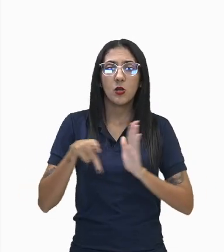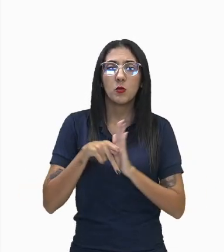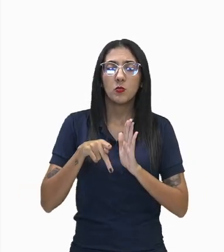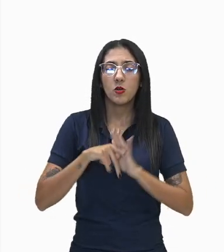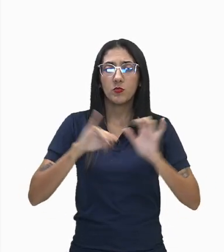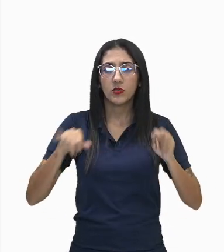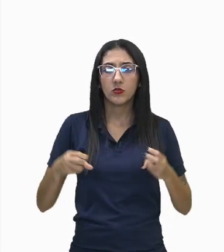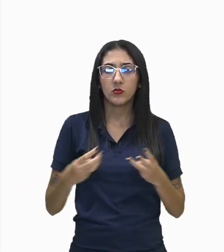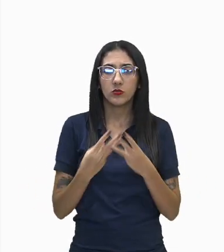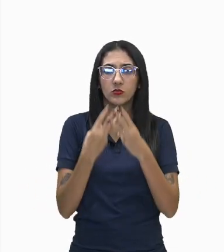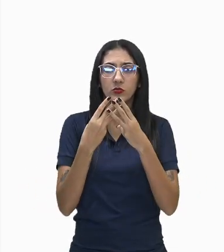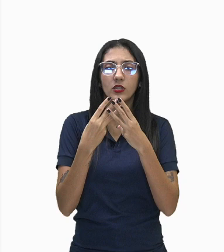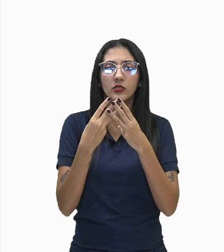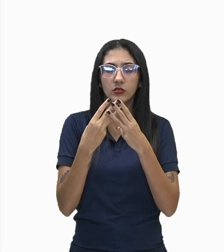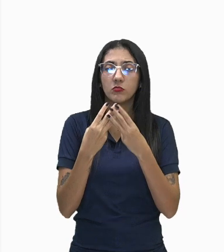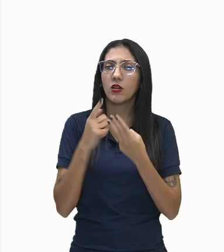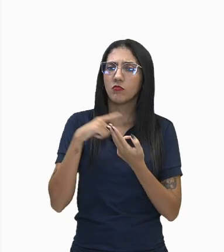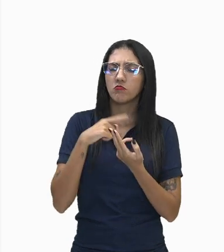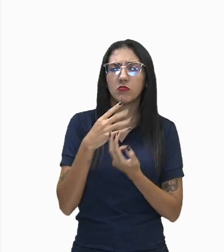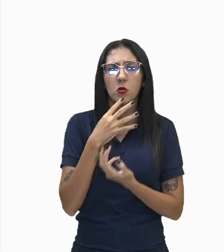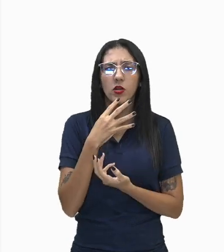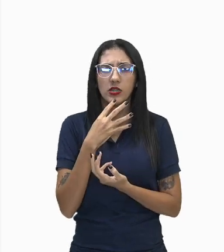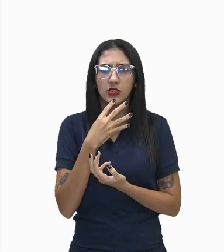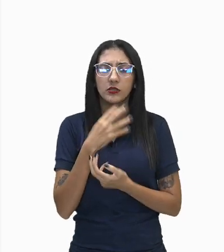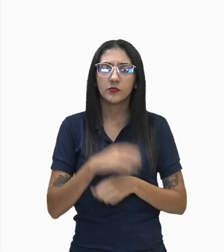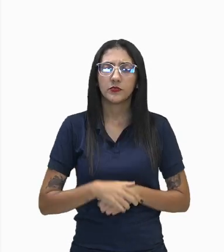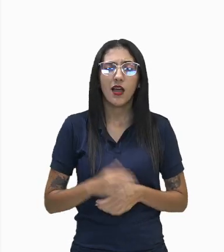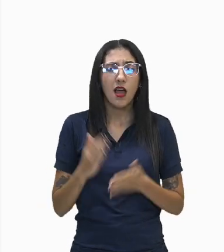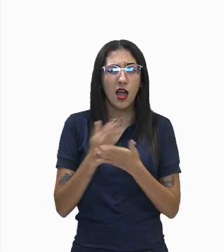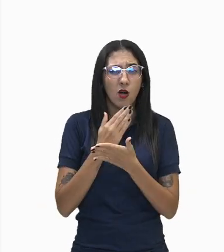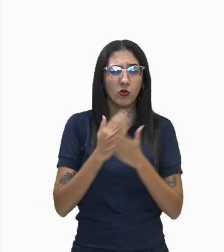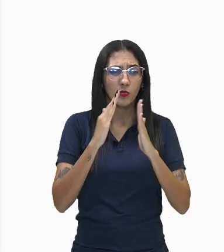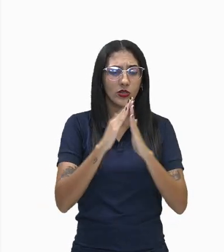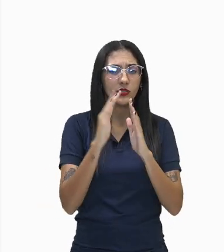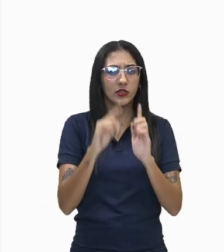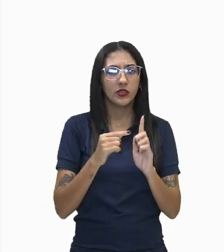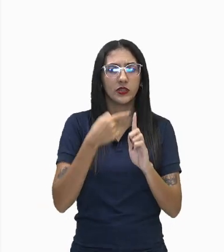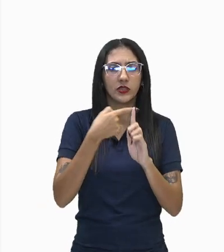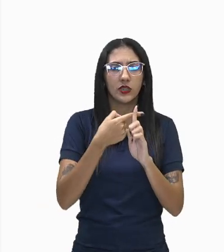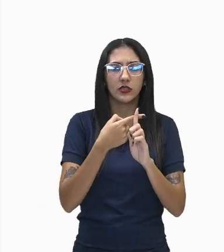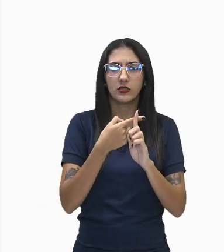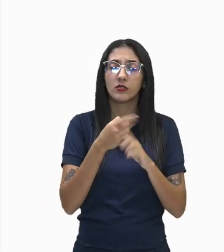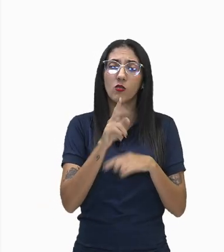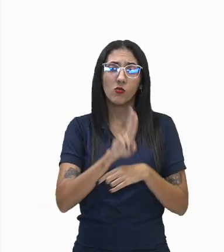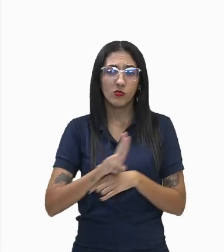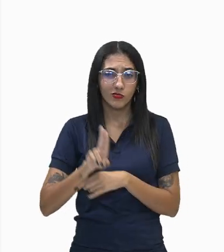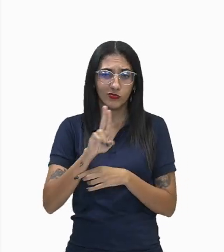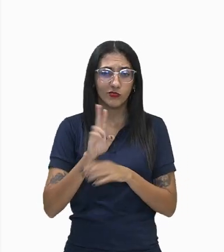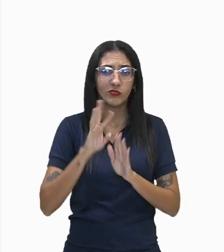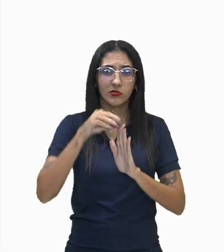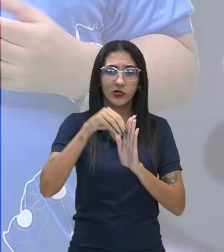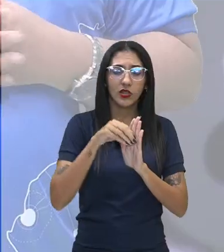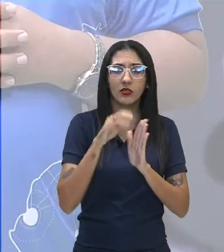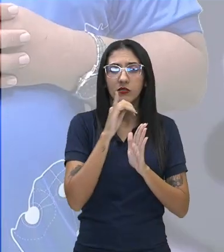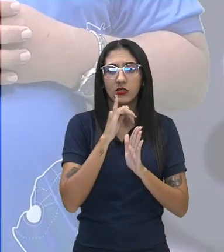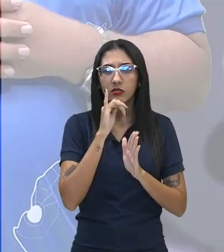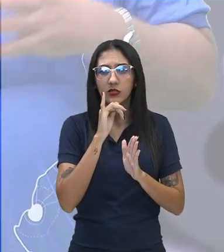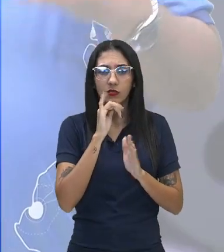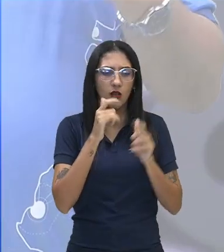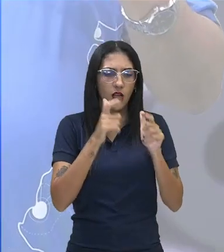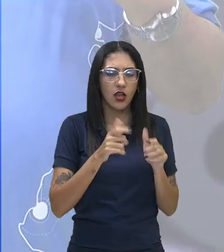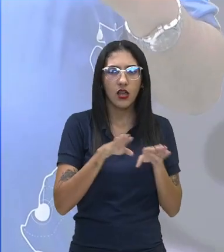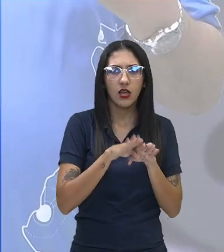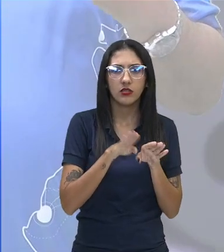já mais conhecida nossa. Algumas igrejas cristãs também usam a estrela de Davi nos seus templos, nos seus